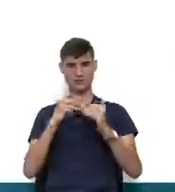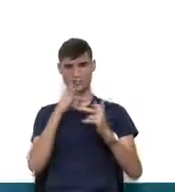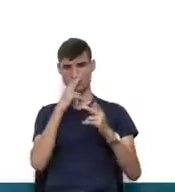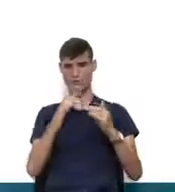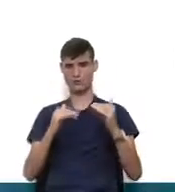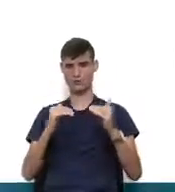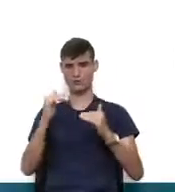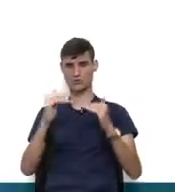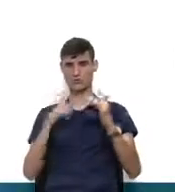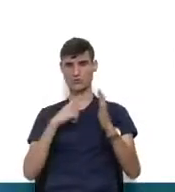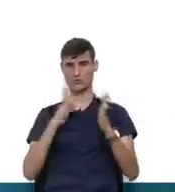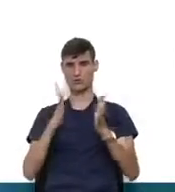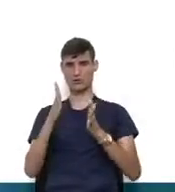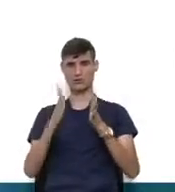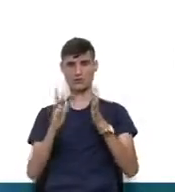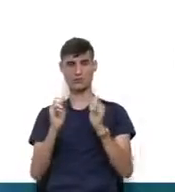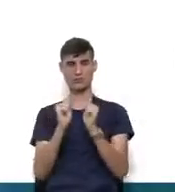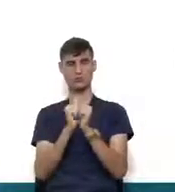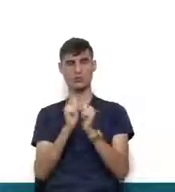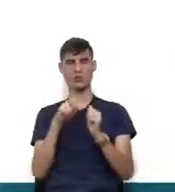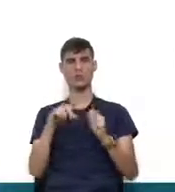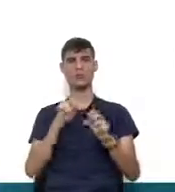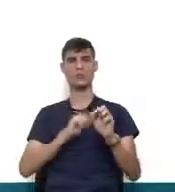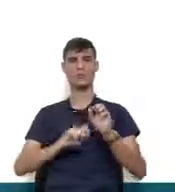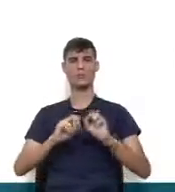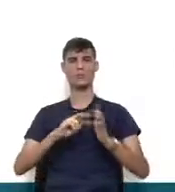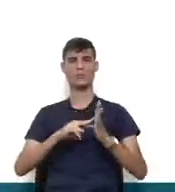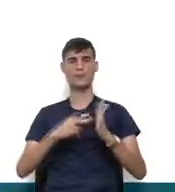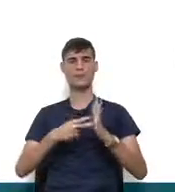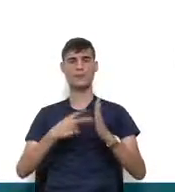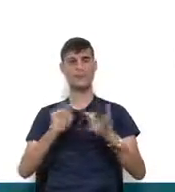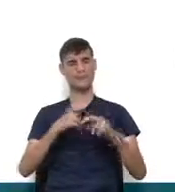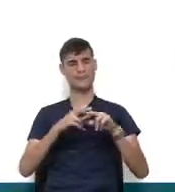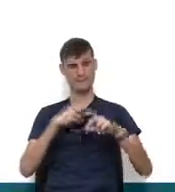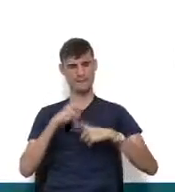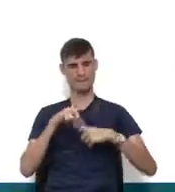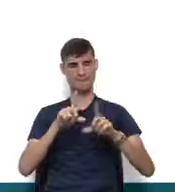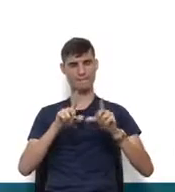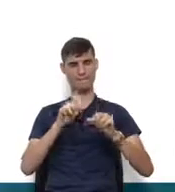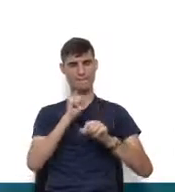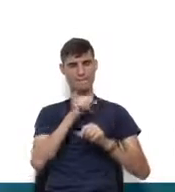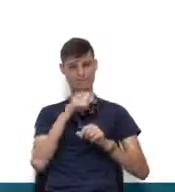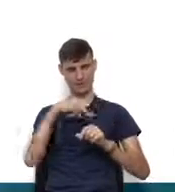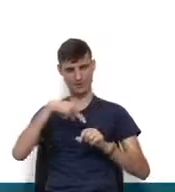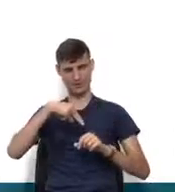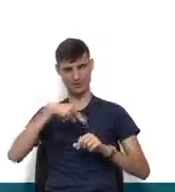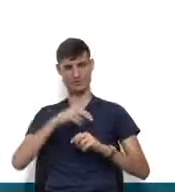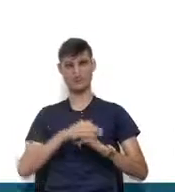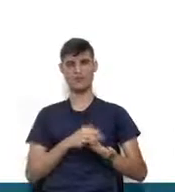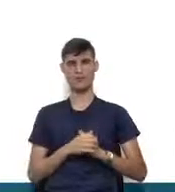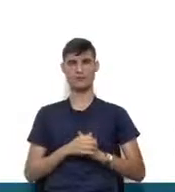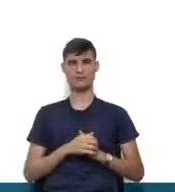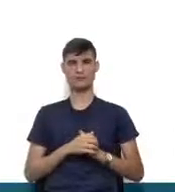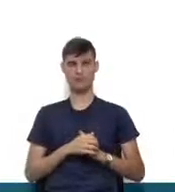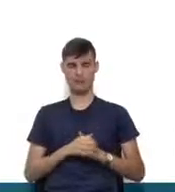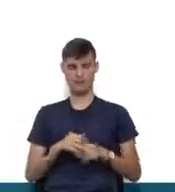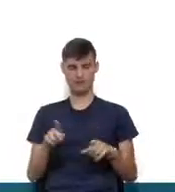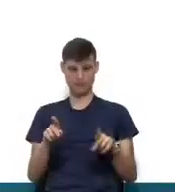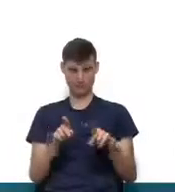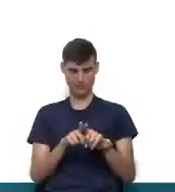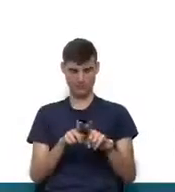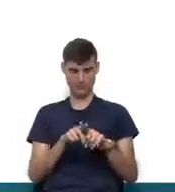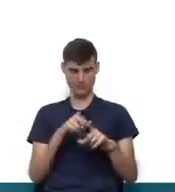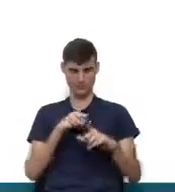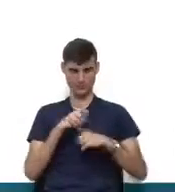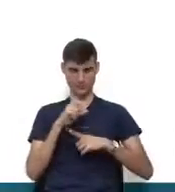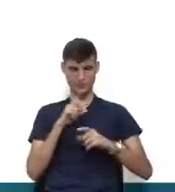o que é essa sequência das somas parciais? Então, eu posso considerar esse Sn, né? Então, eu posso considerar